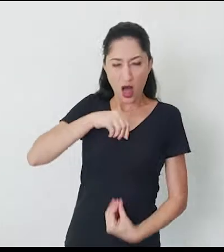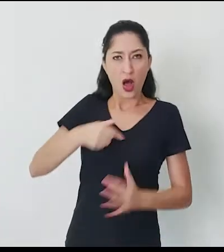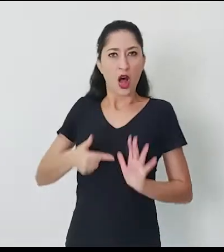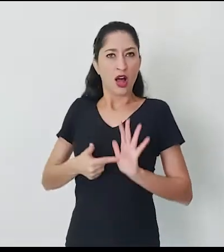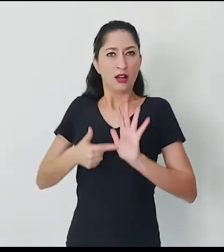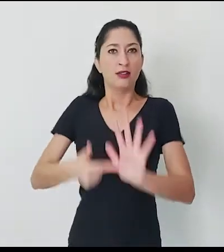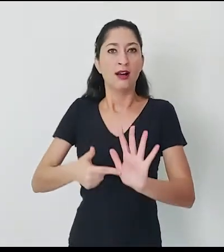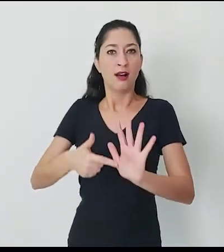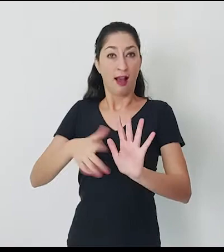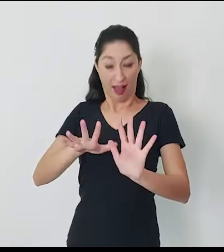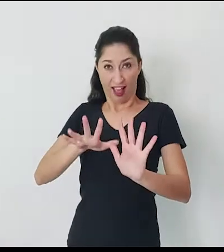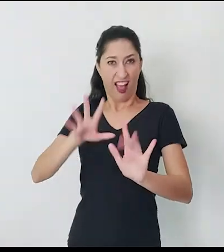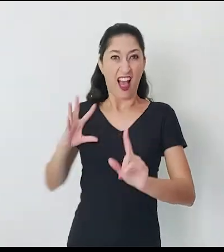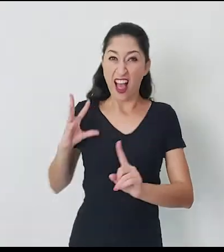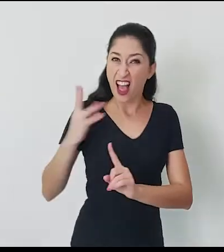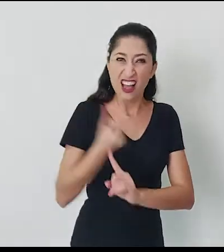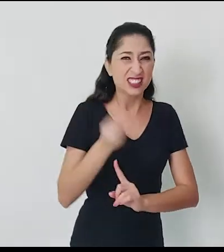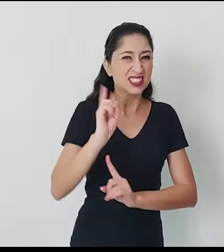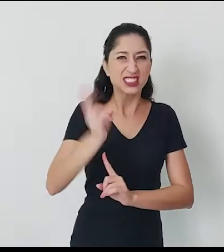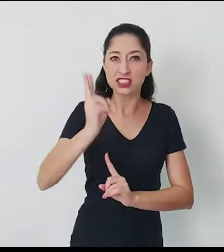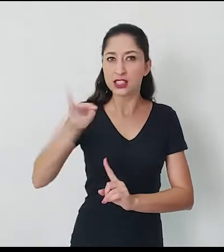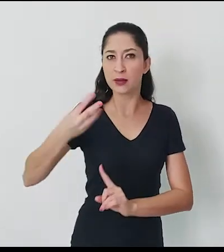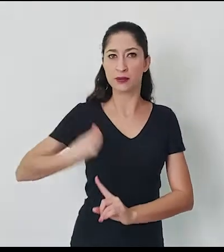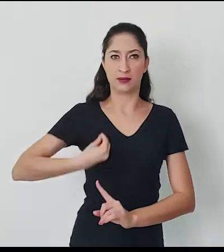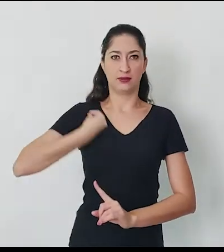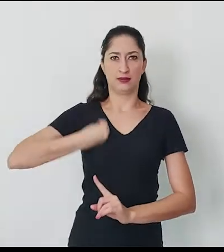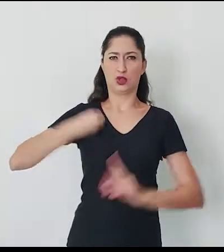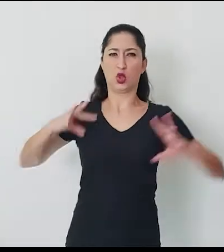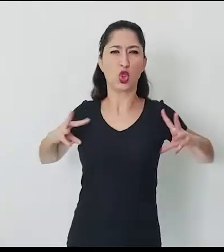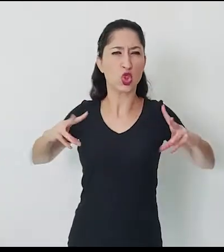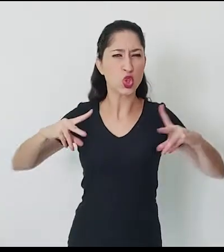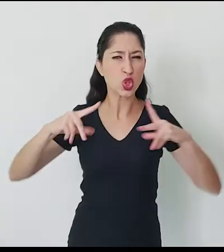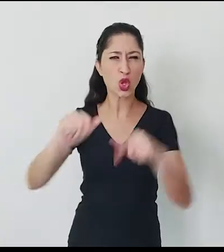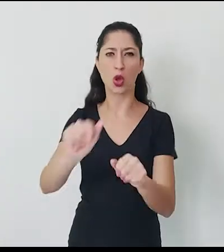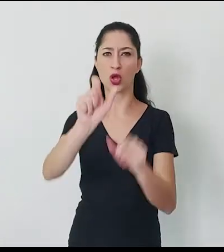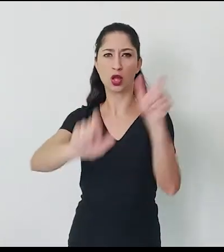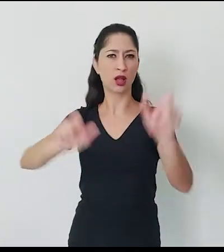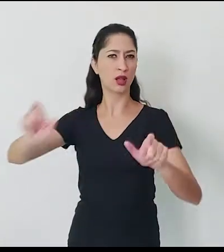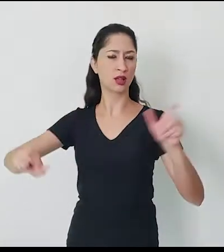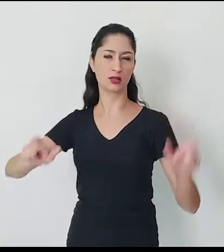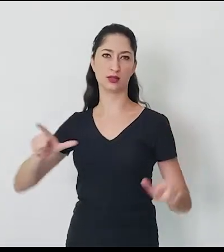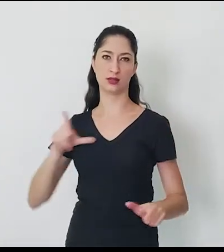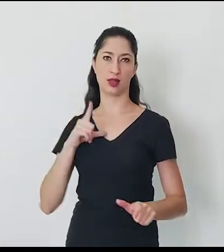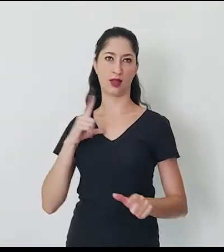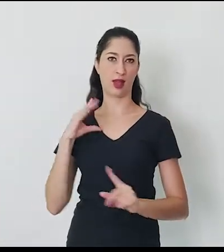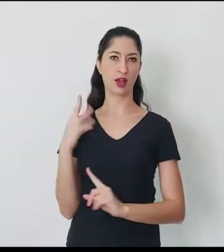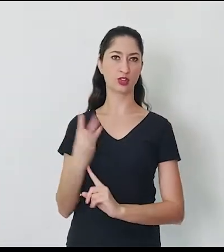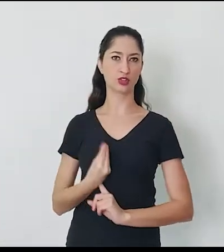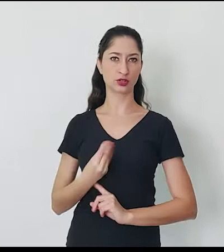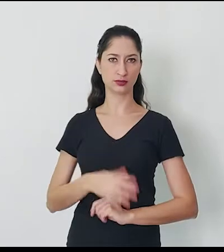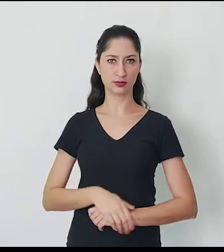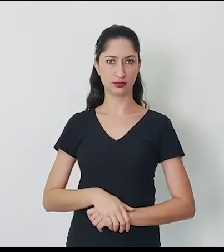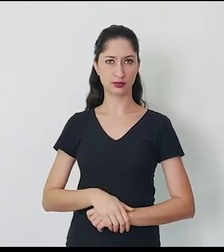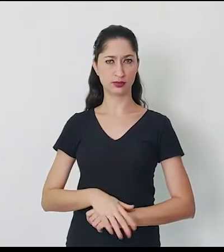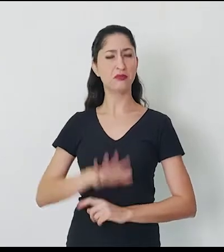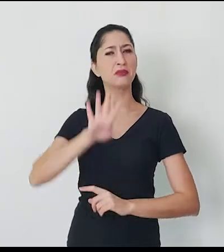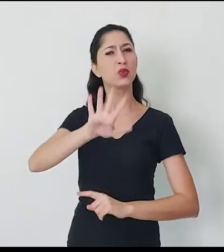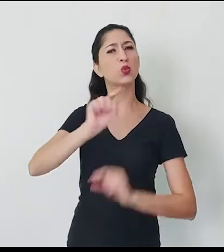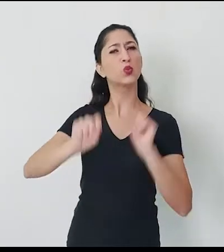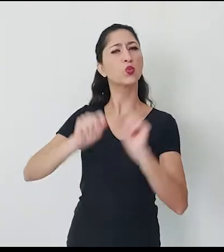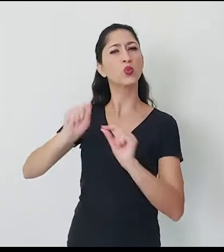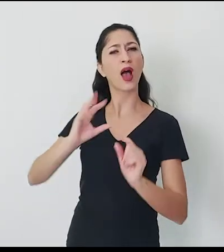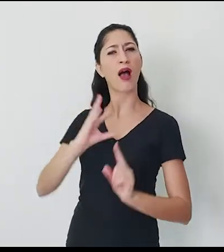o espírito, não. A arte sempre esteve presente em todos os nossos corpos. E o que são essa